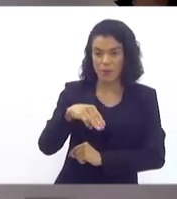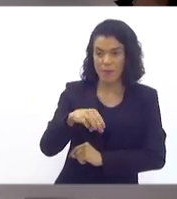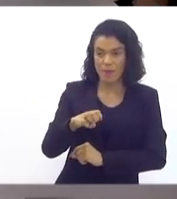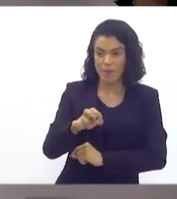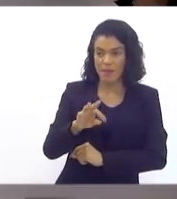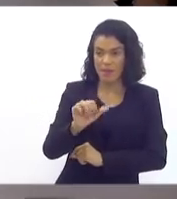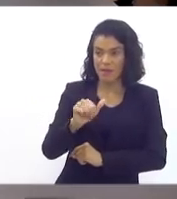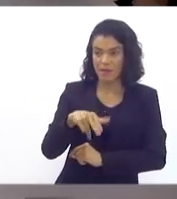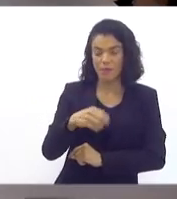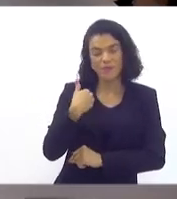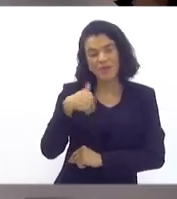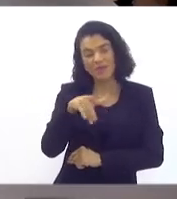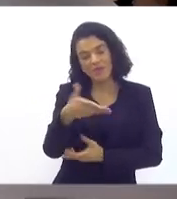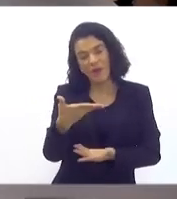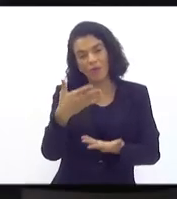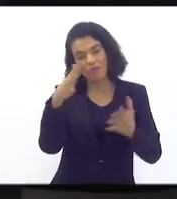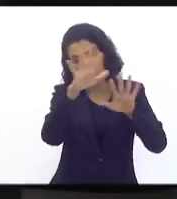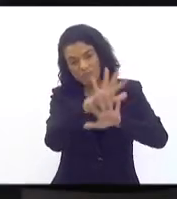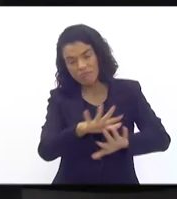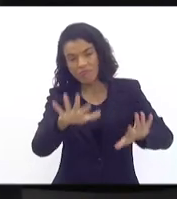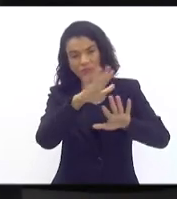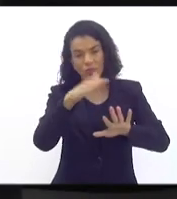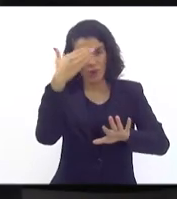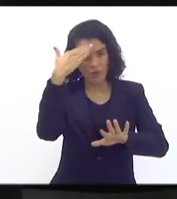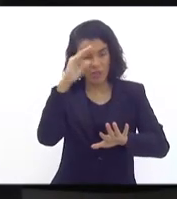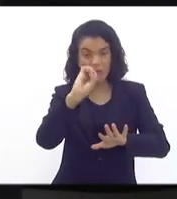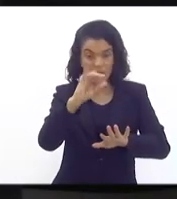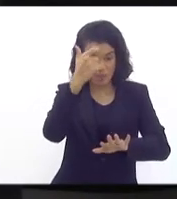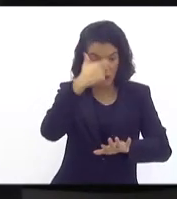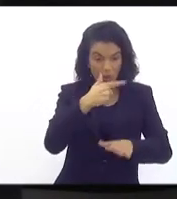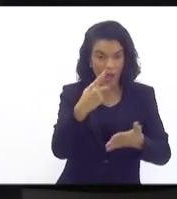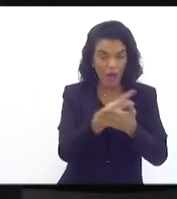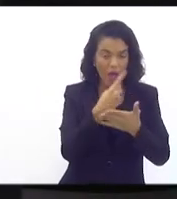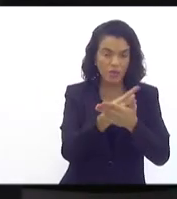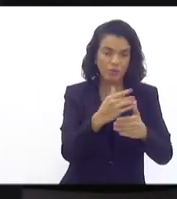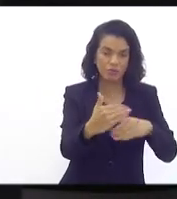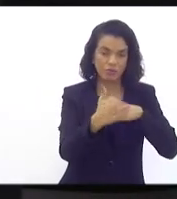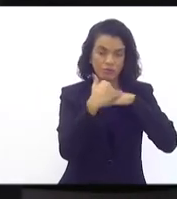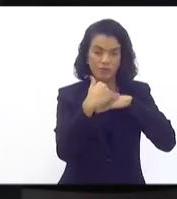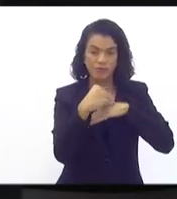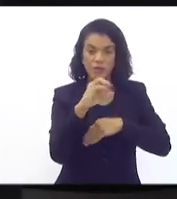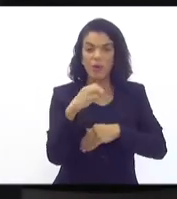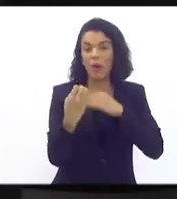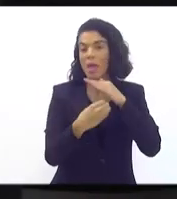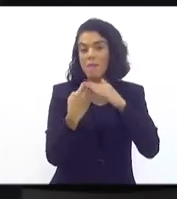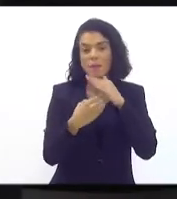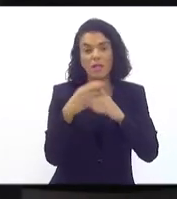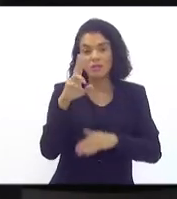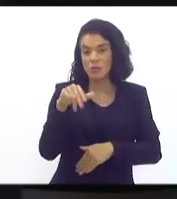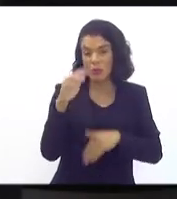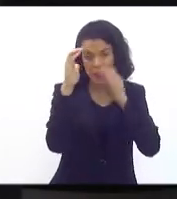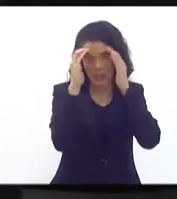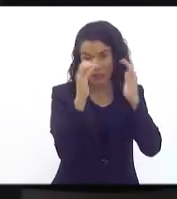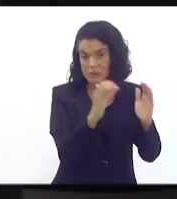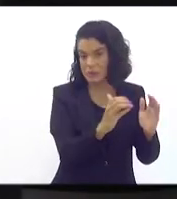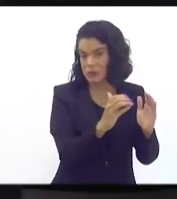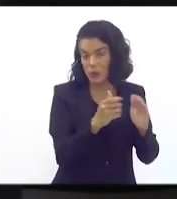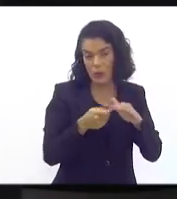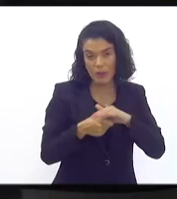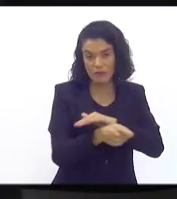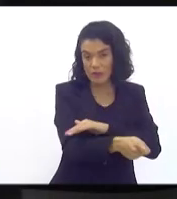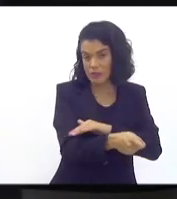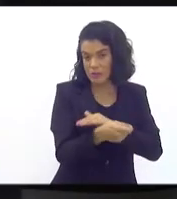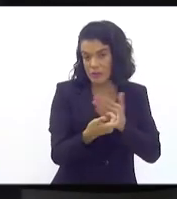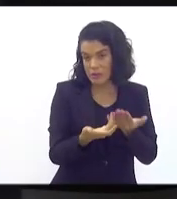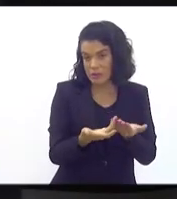Pelo que eu entendi então me corrige se eu tiver equivocado durante muito tempo então a empresa não cumpriu com investimento